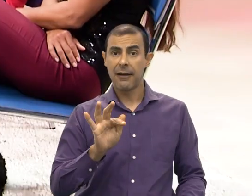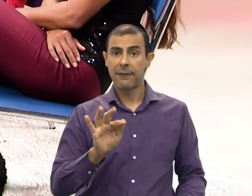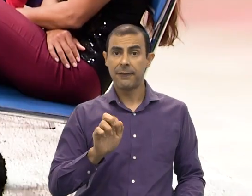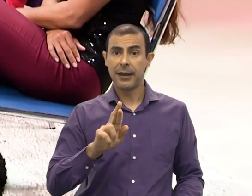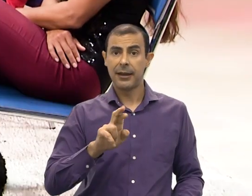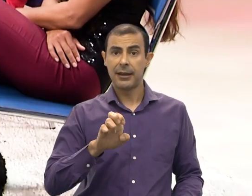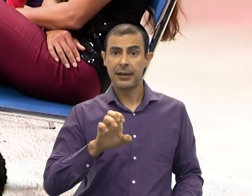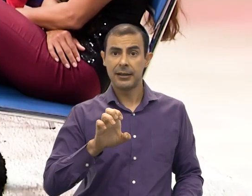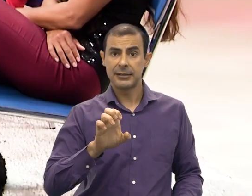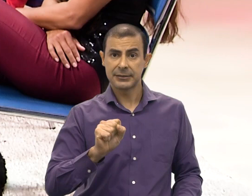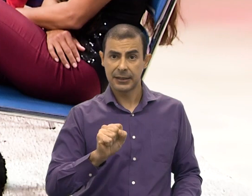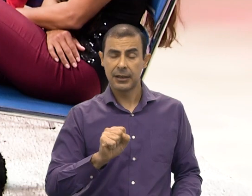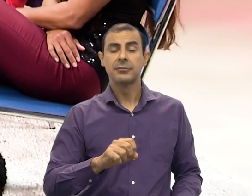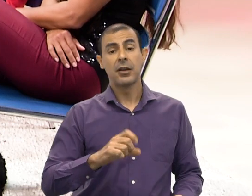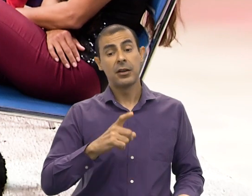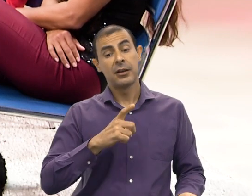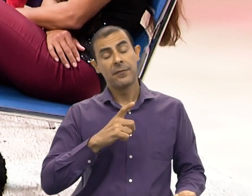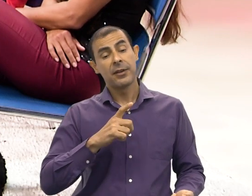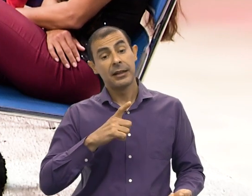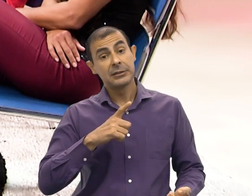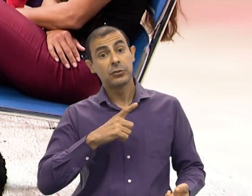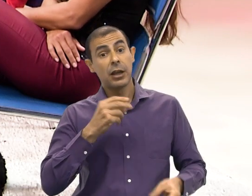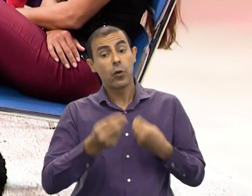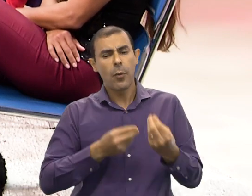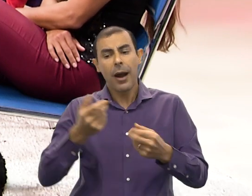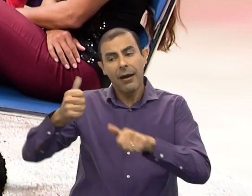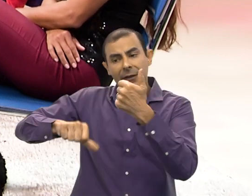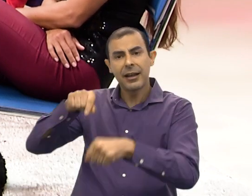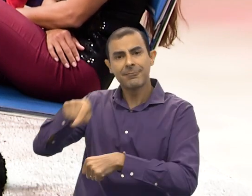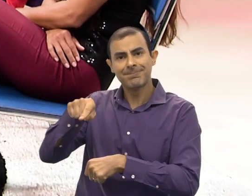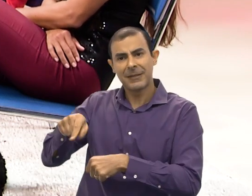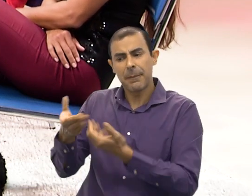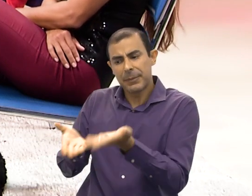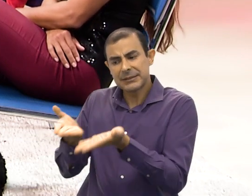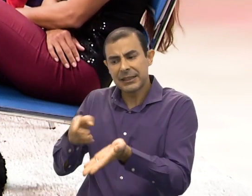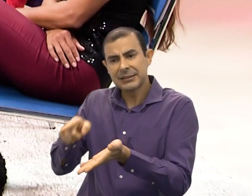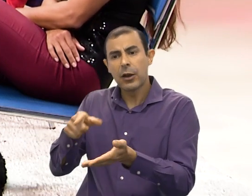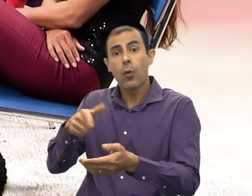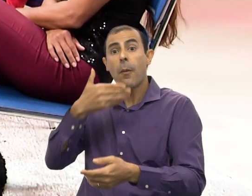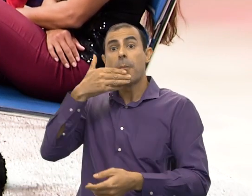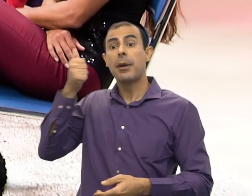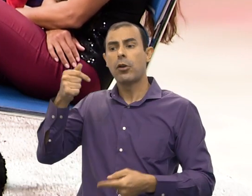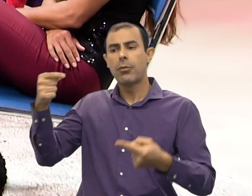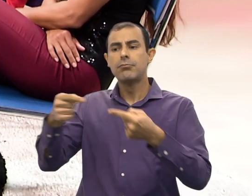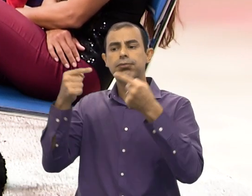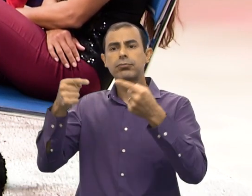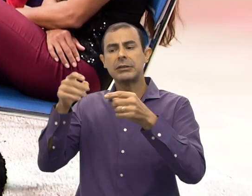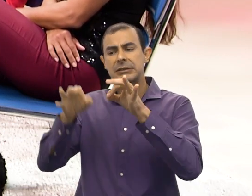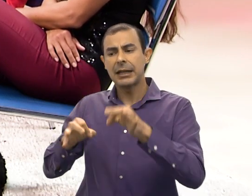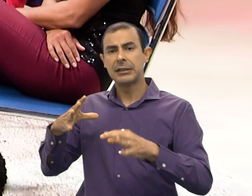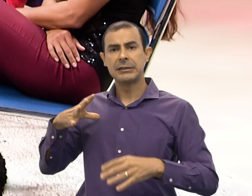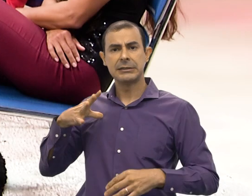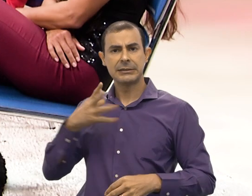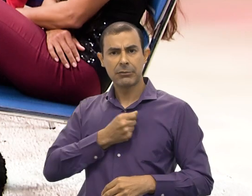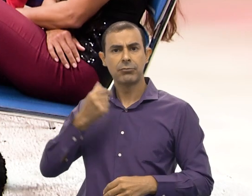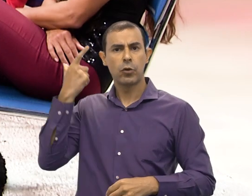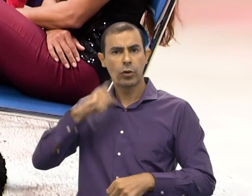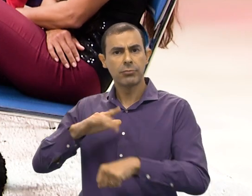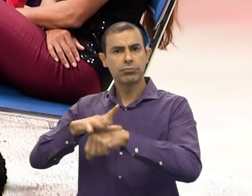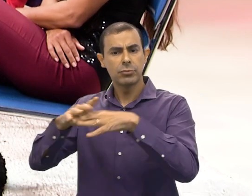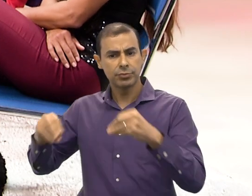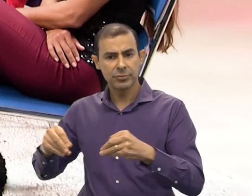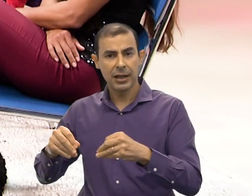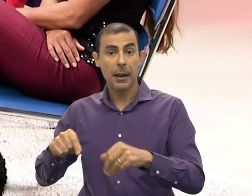é escolhido junto com essa equipe, tudo é avaliado. O quadro clínico do paciente, o que é melhor para ele, qual o melhor transplante para